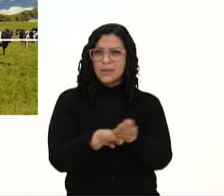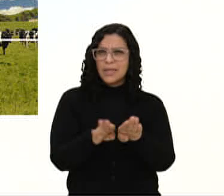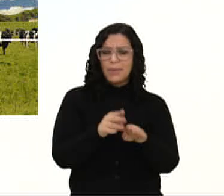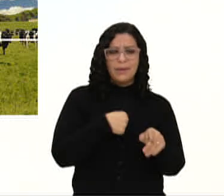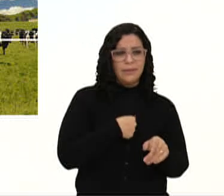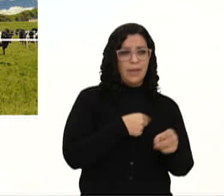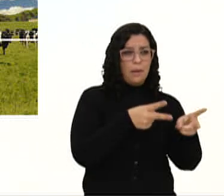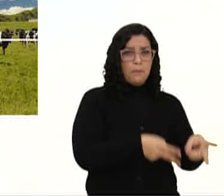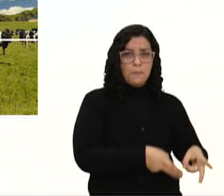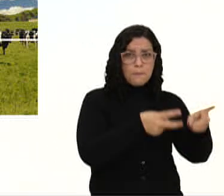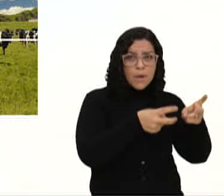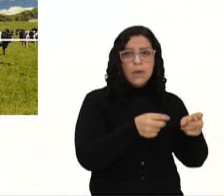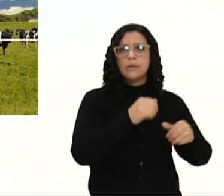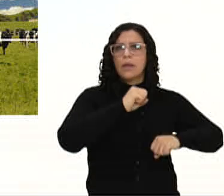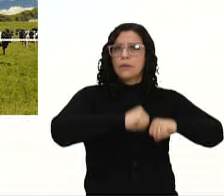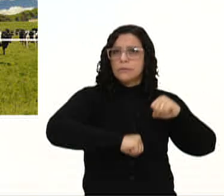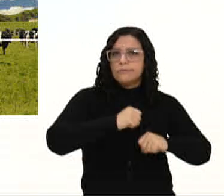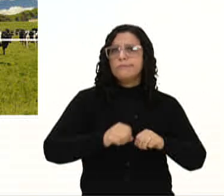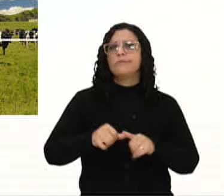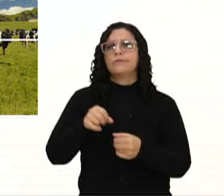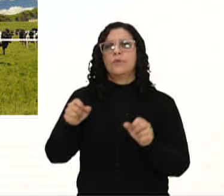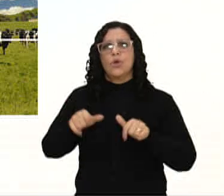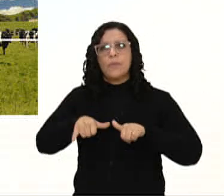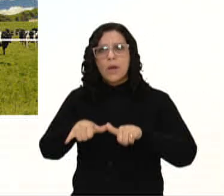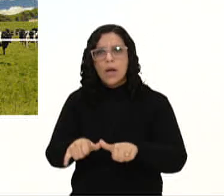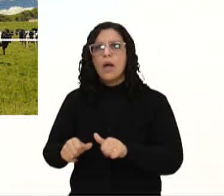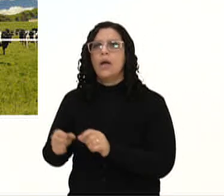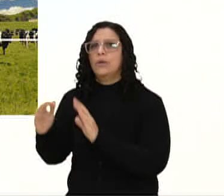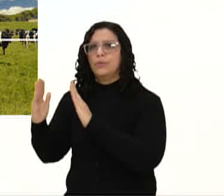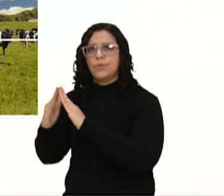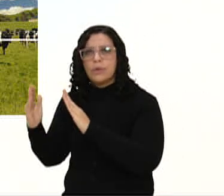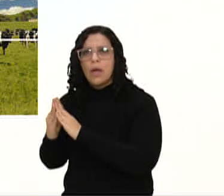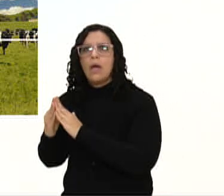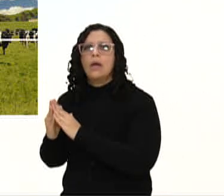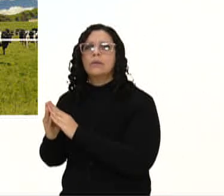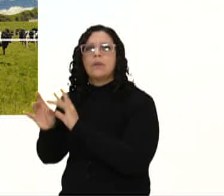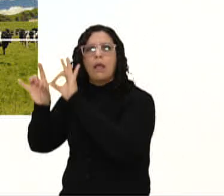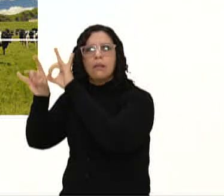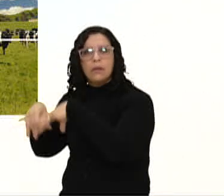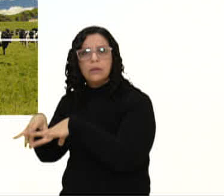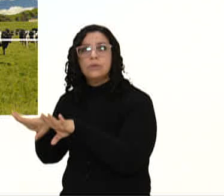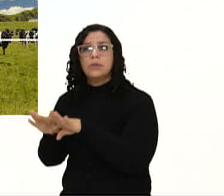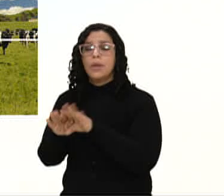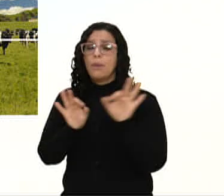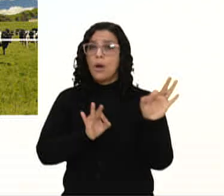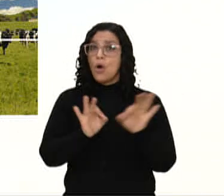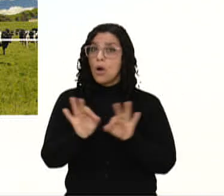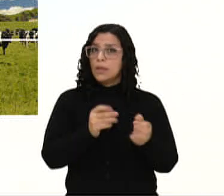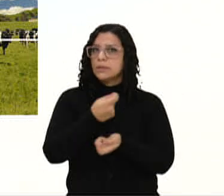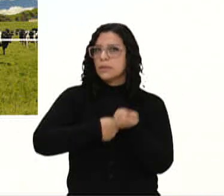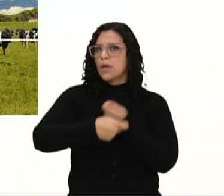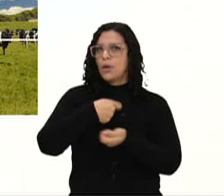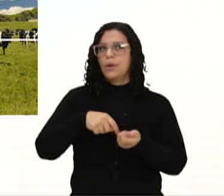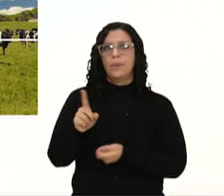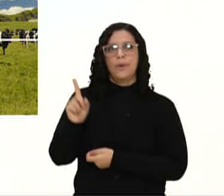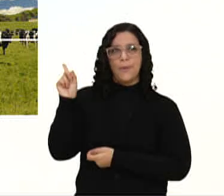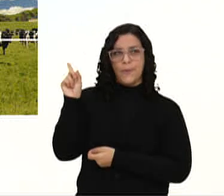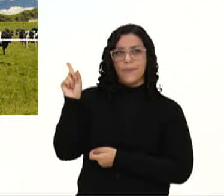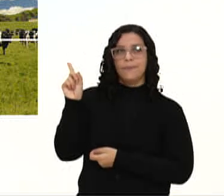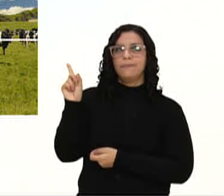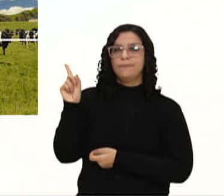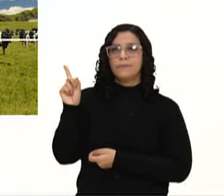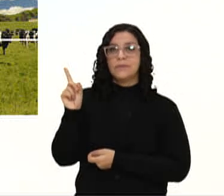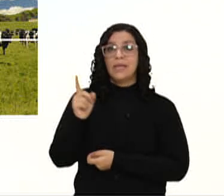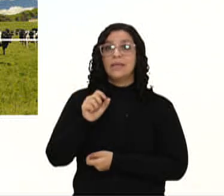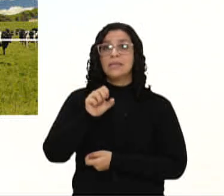final, da pessoa comprar, como que isso está organizado? Então, vamos ver lá como que funciona, através do que a gente chama